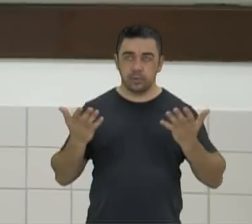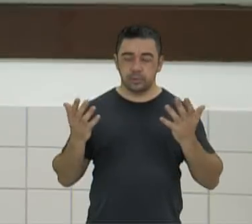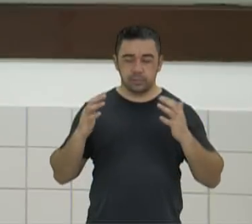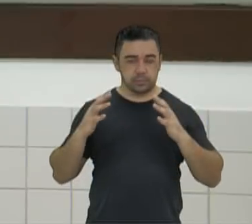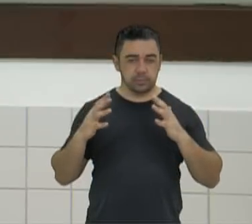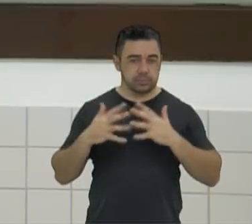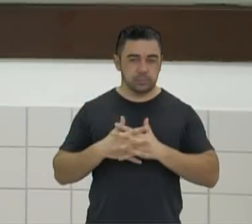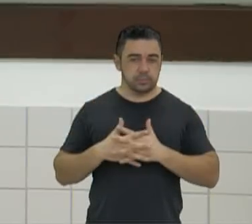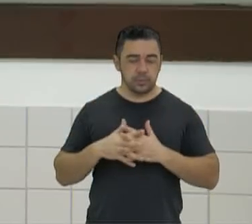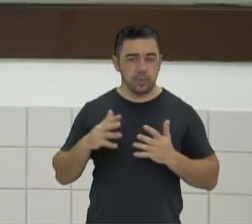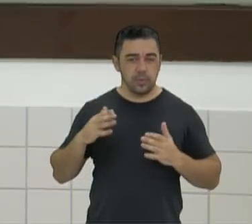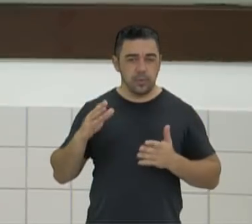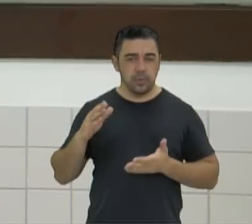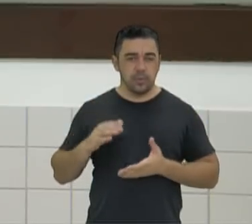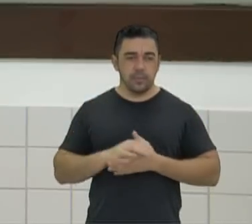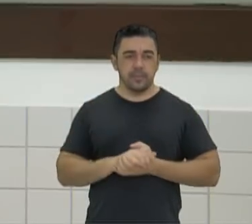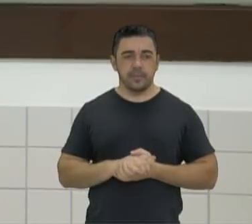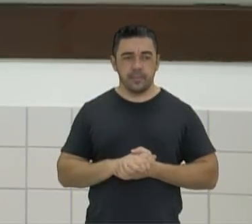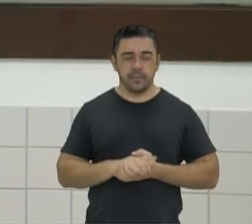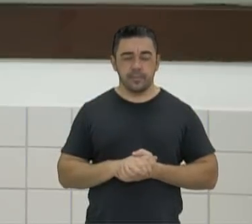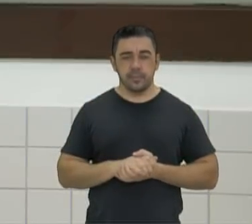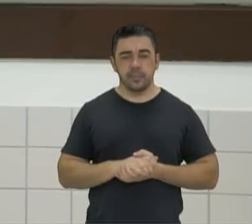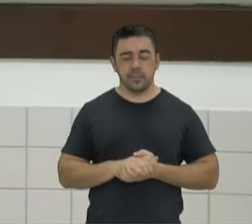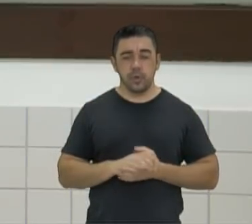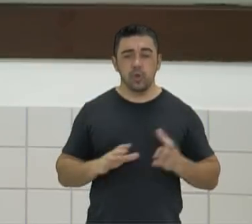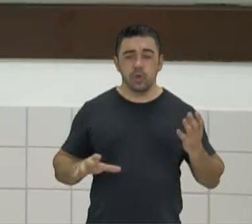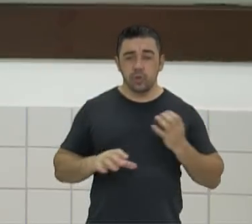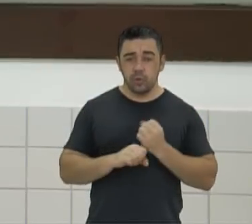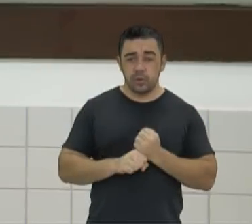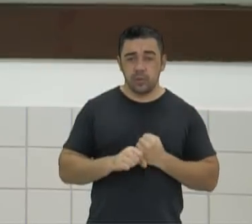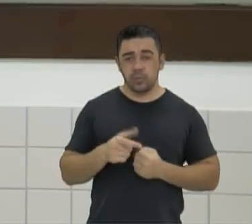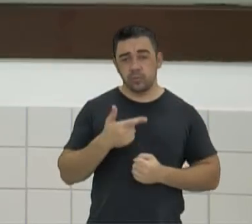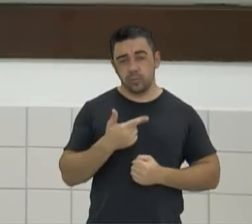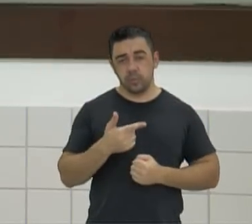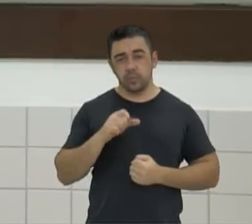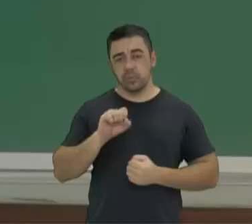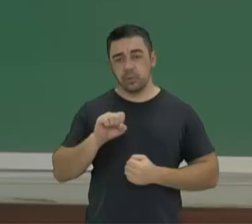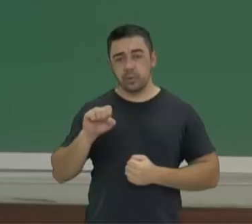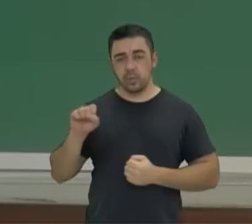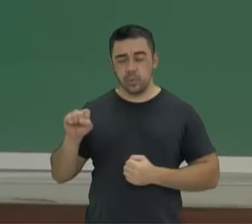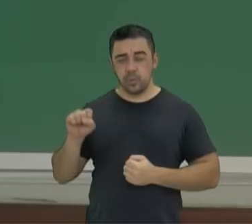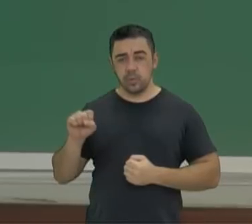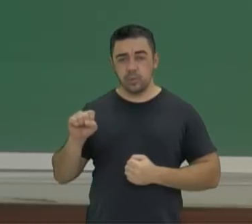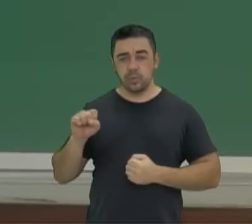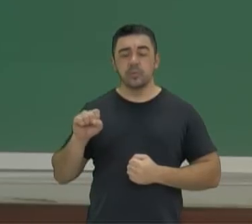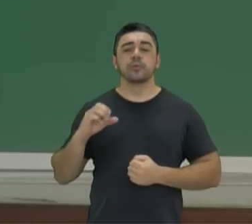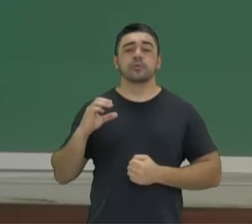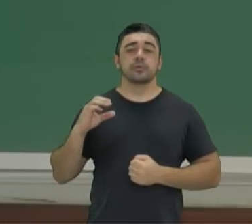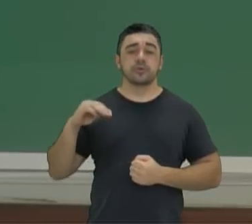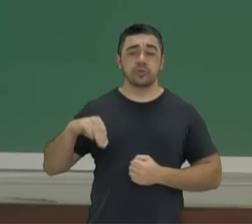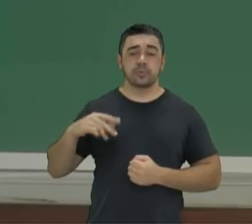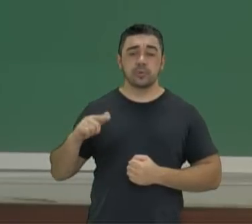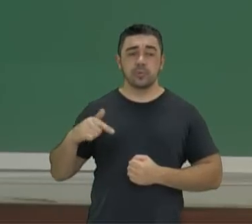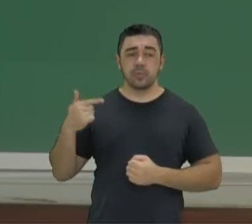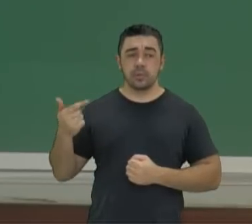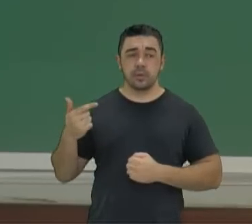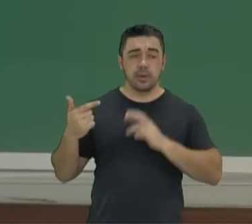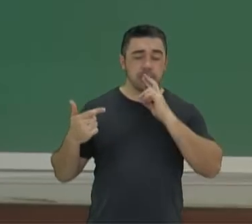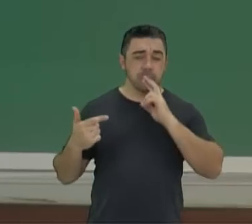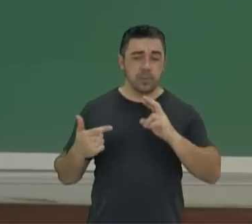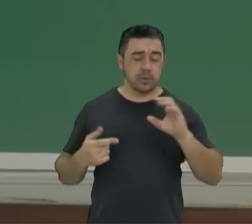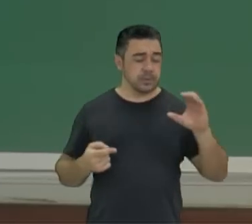né? 27, com mais 1, 28. Então, quanto que deu? 288 centímetros quadrados. Resposta,